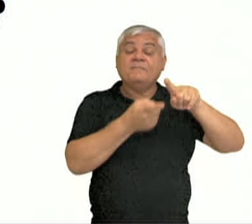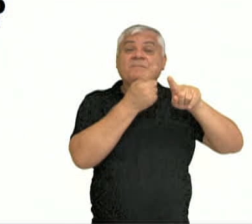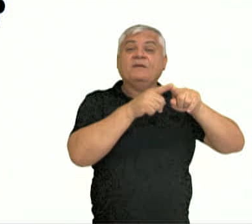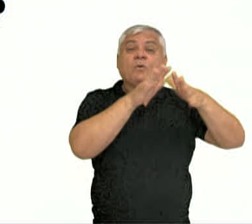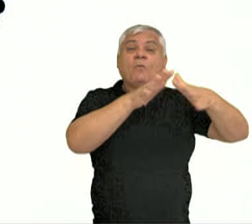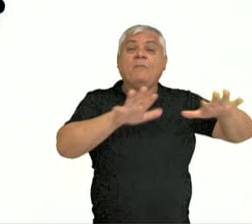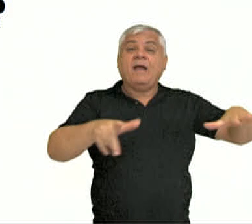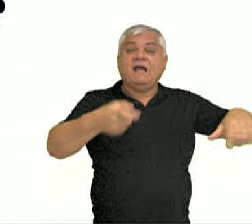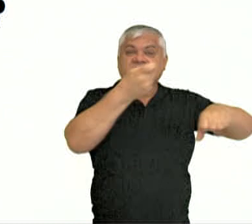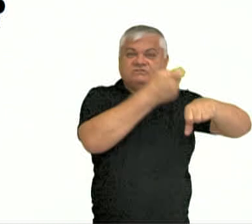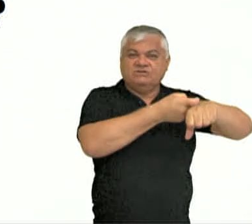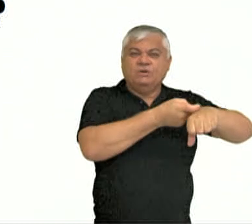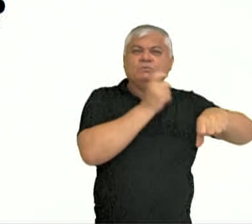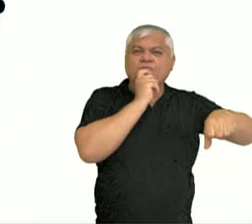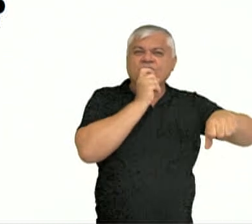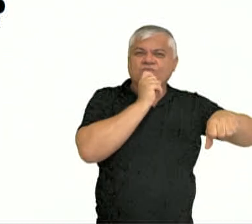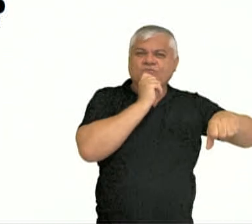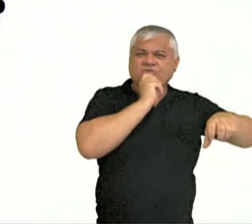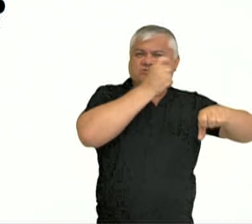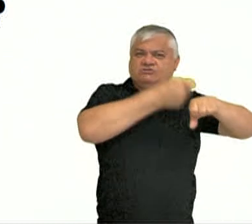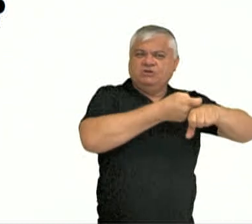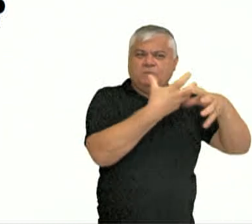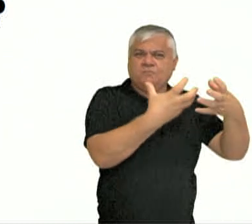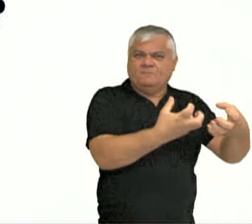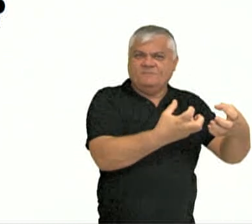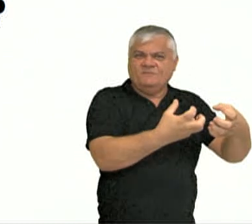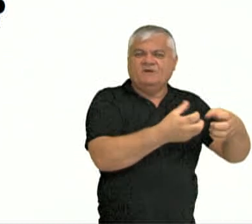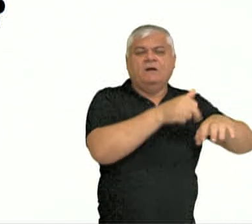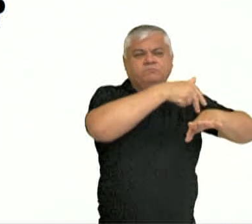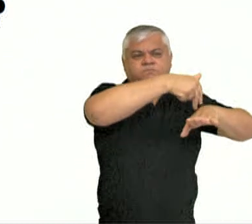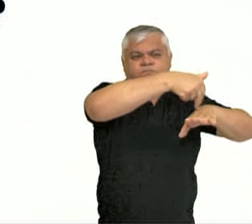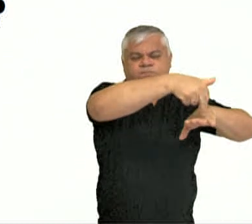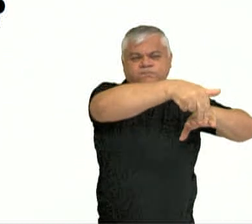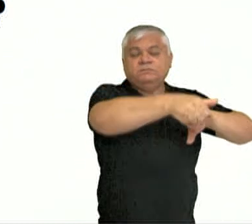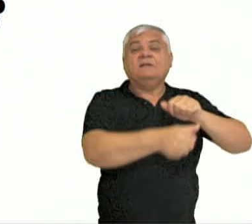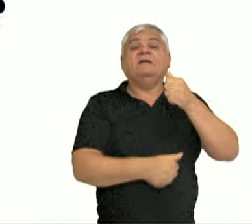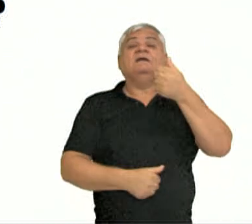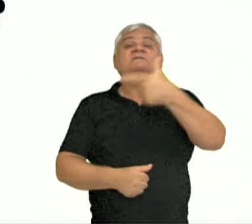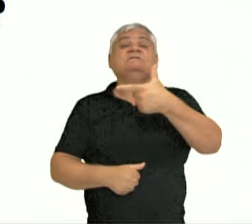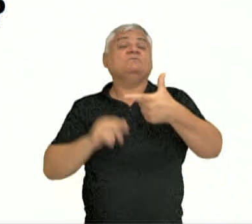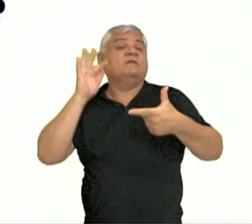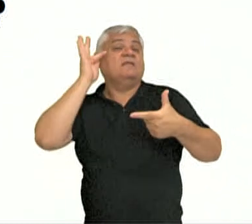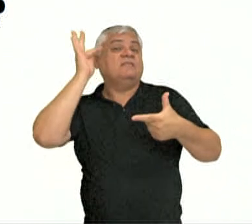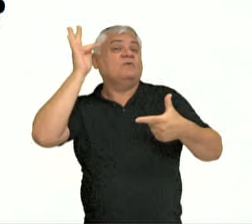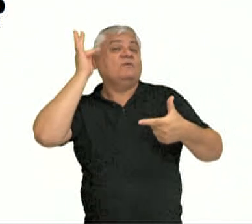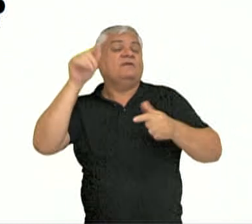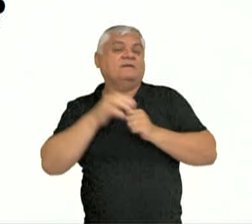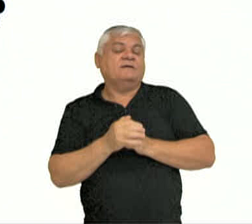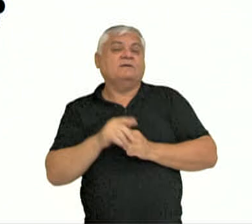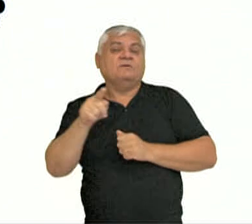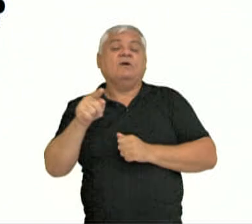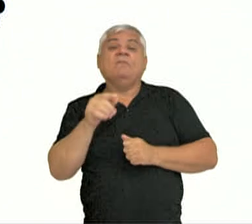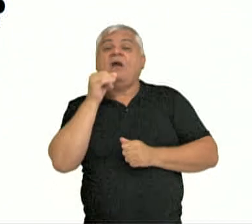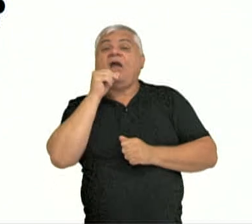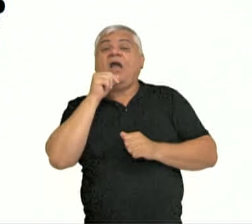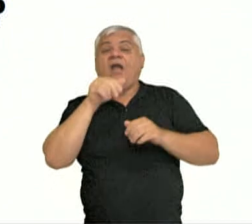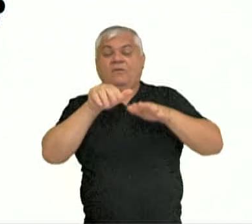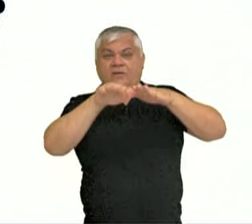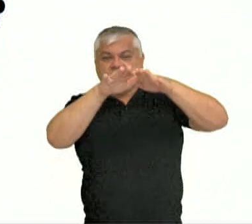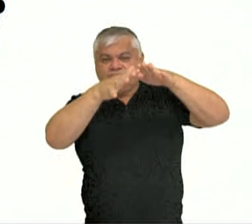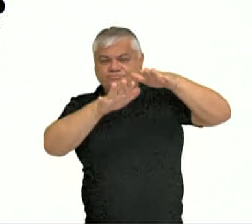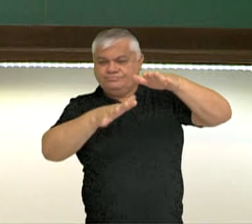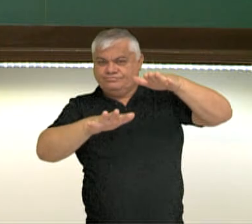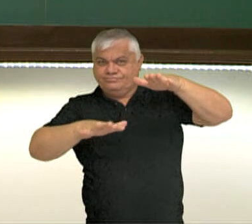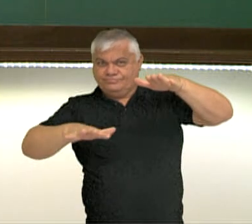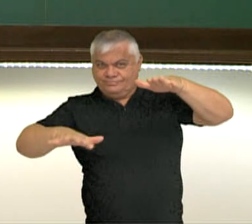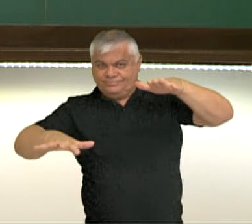congelaria e seria possível fazer essa transição, caminhando. E a segunda, com o nível do mar de Bering